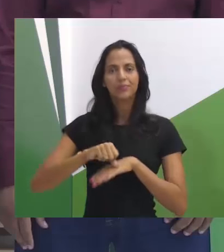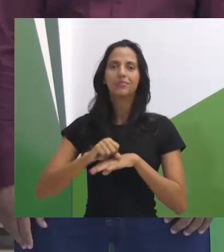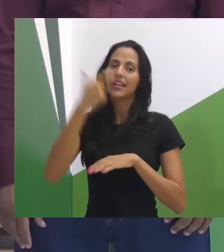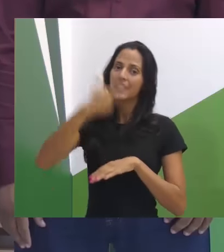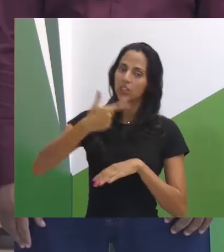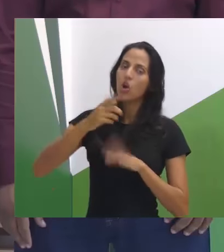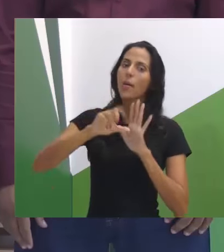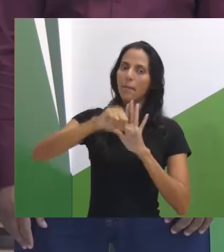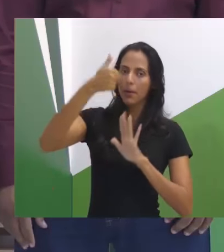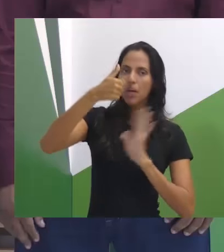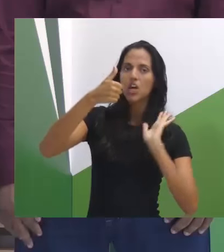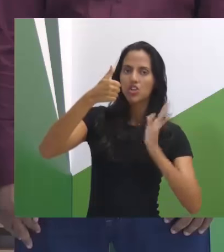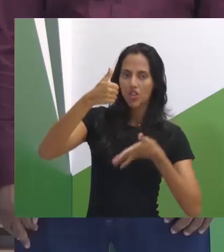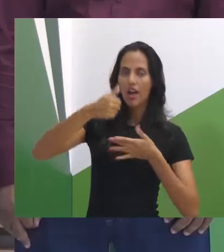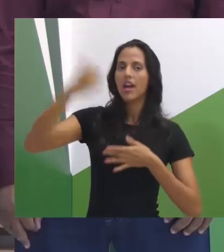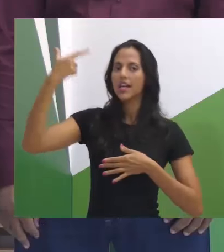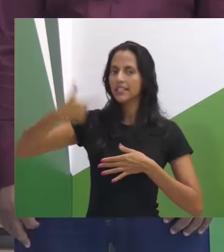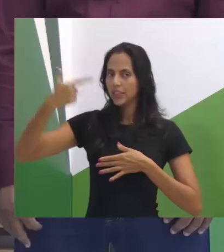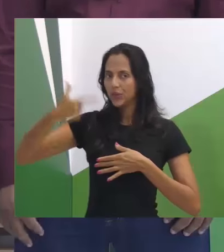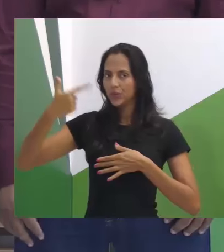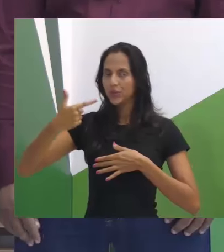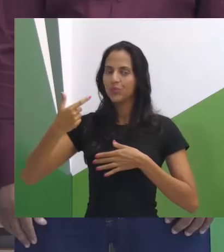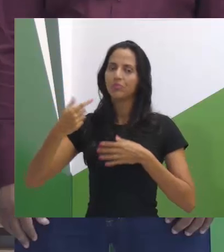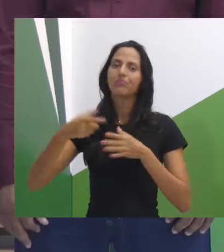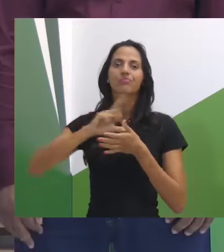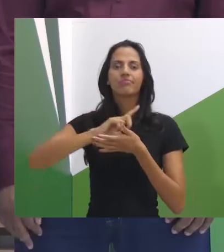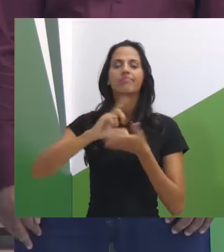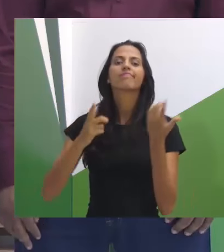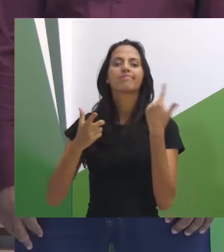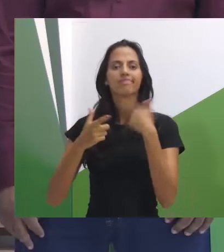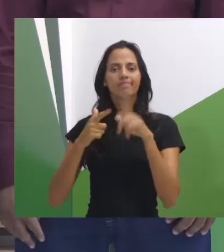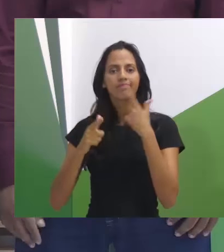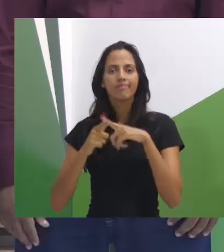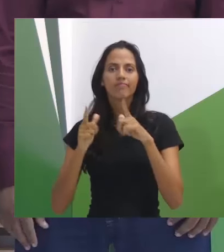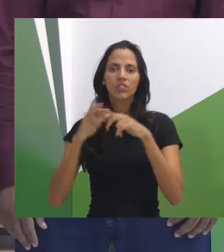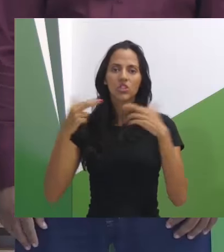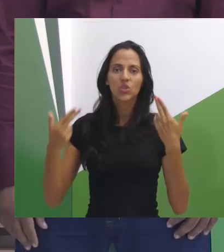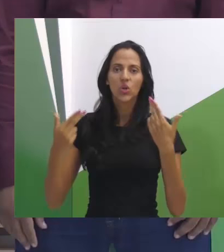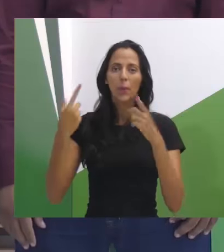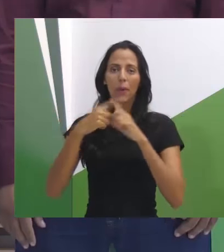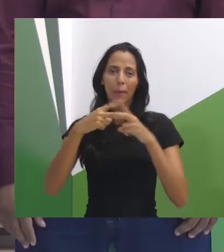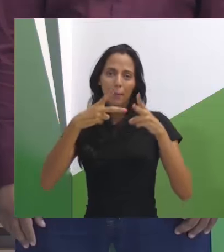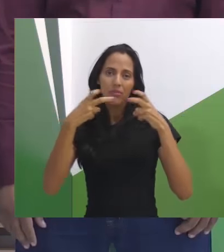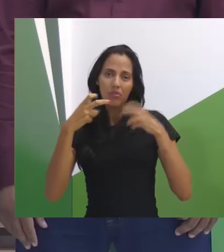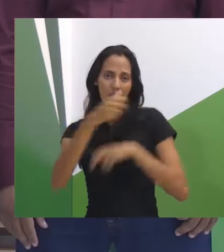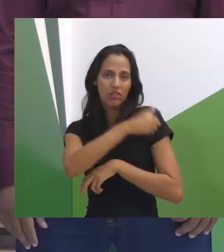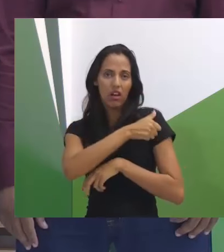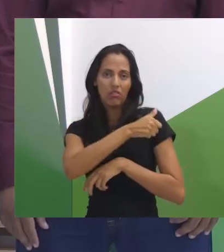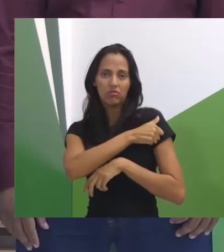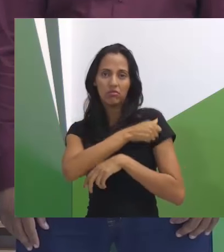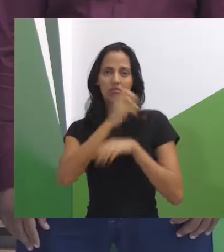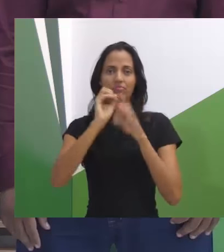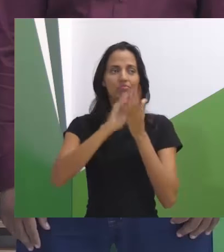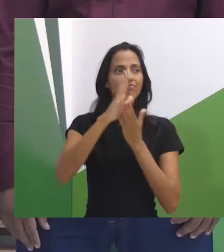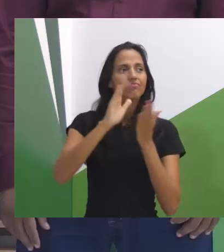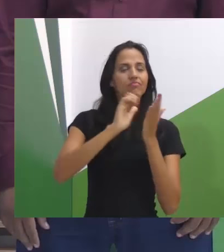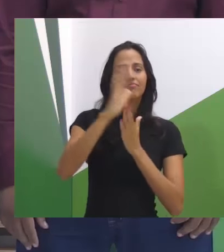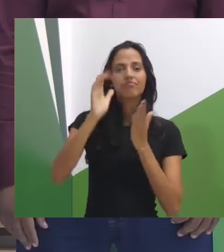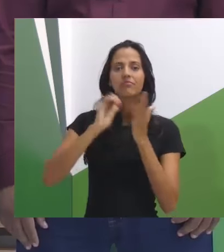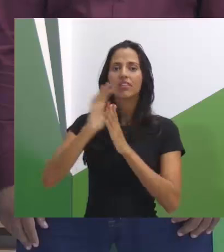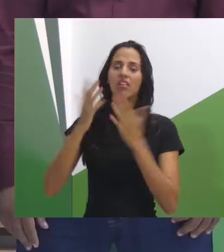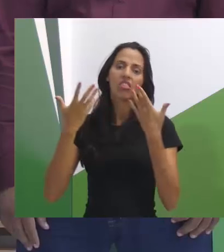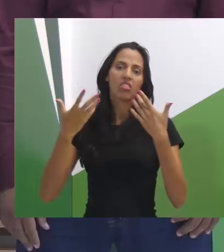aqueles que foram classificados Então nós temos tido um problema ao longo dos anos de evasão E por isso o Amazonas não tem conquistado